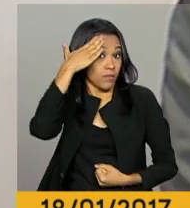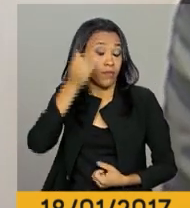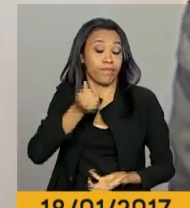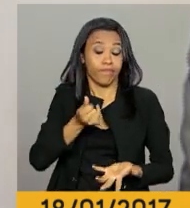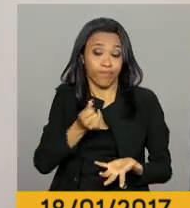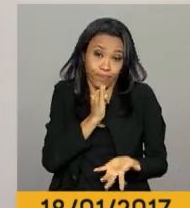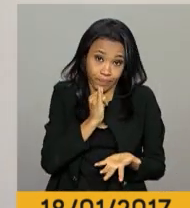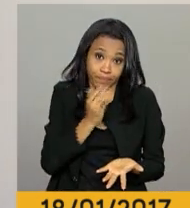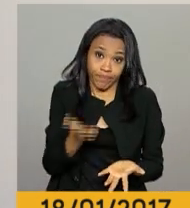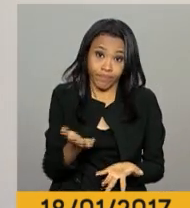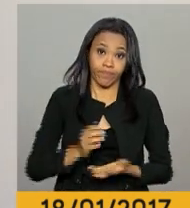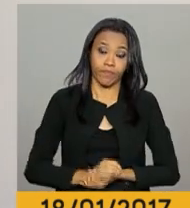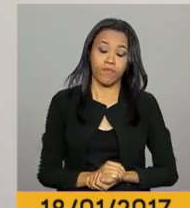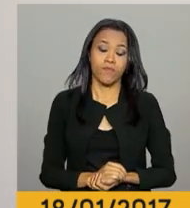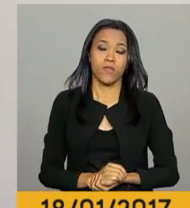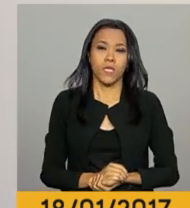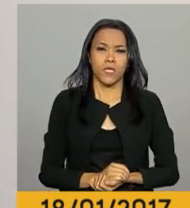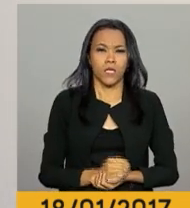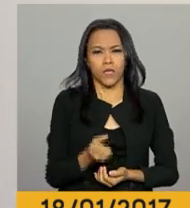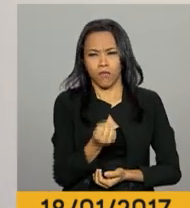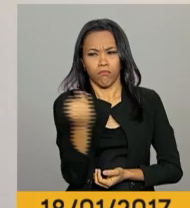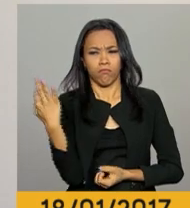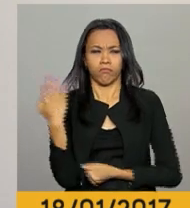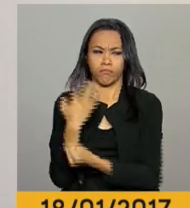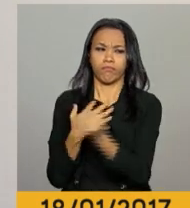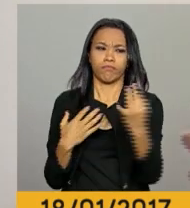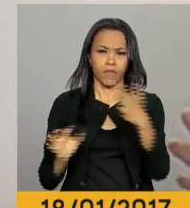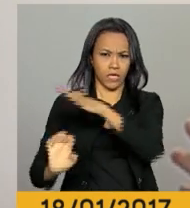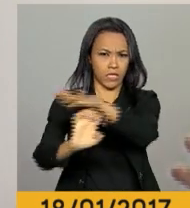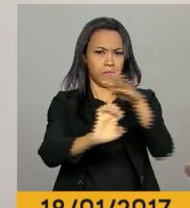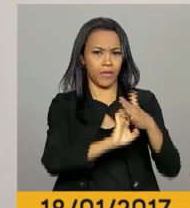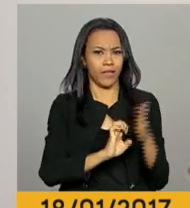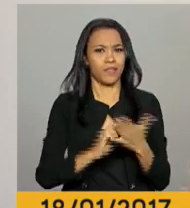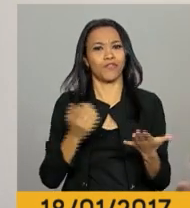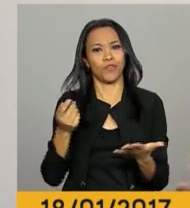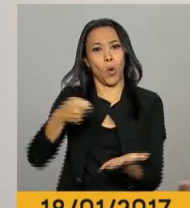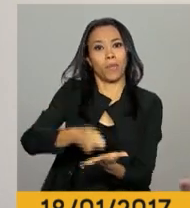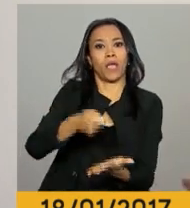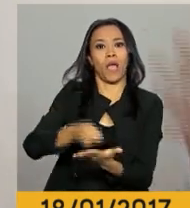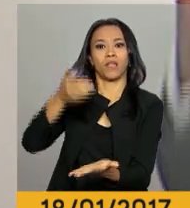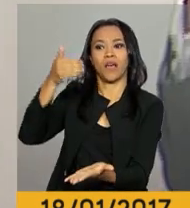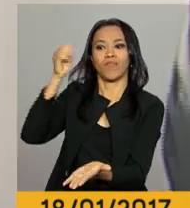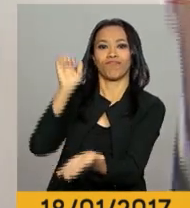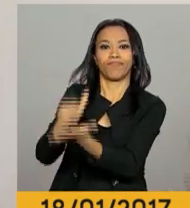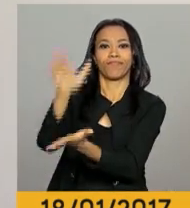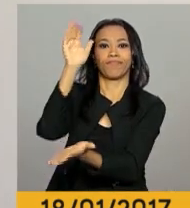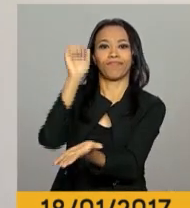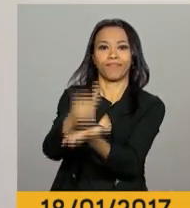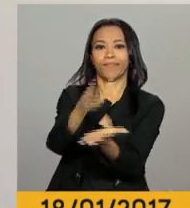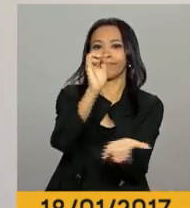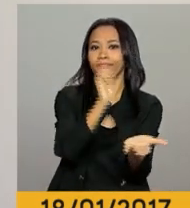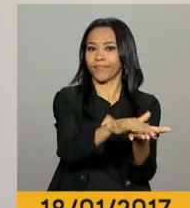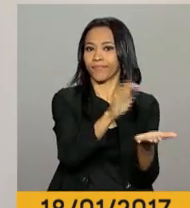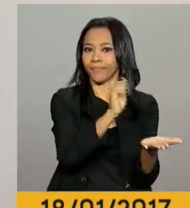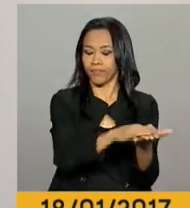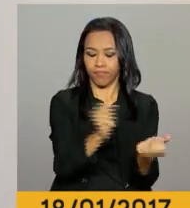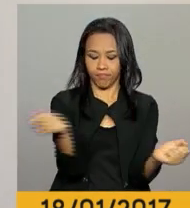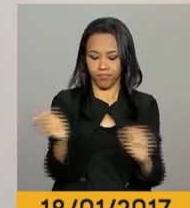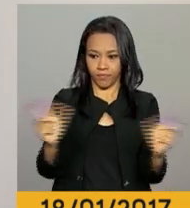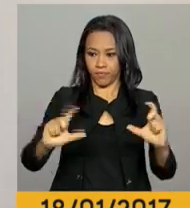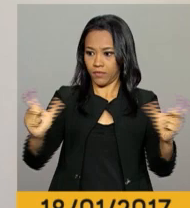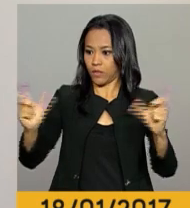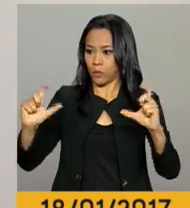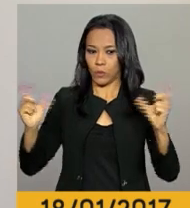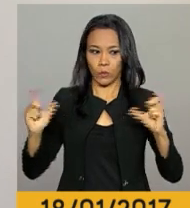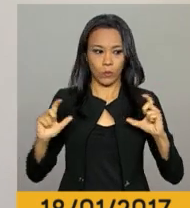exemplo que muitas empresas foram obrigadas a demitir e daí o número eh quase assustador